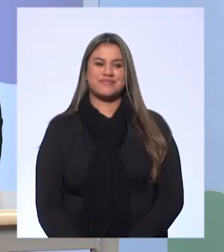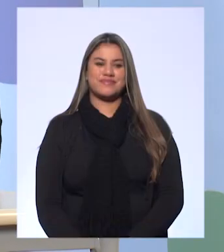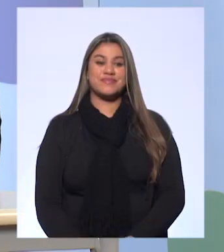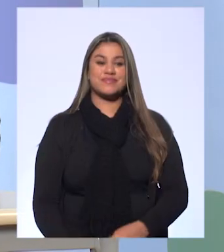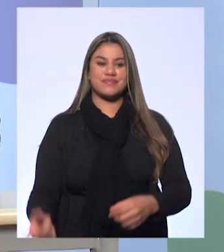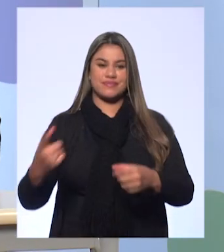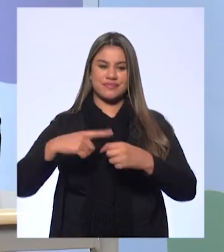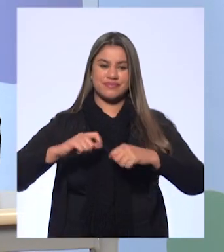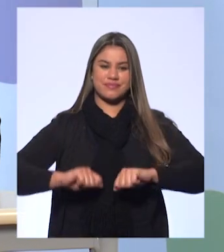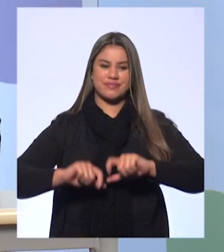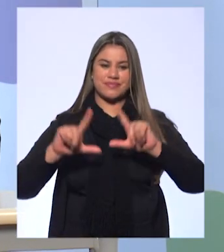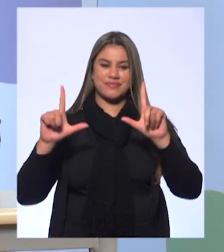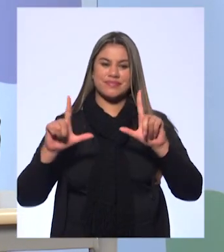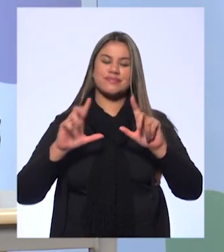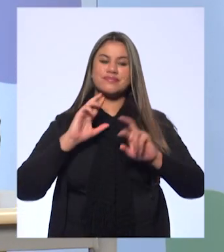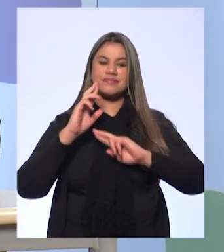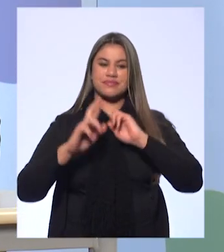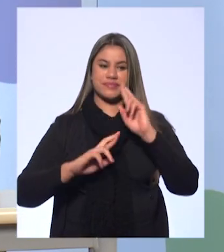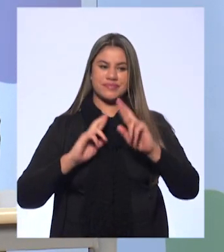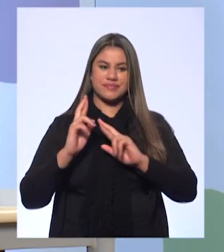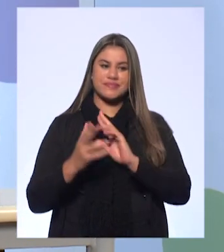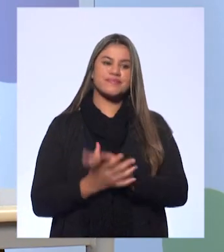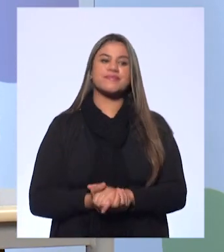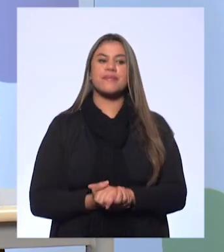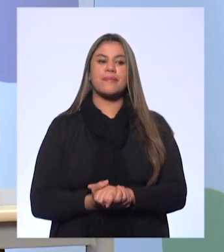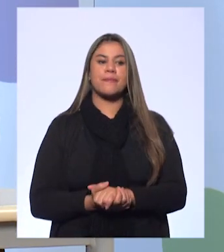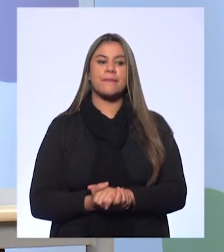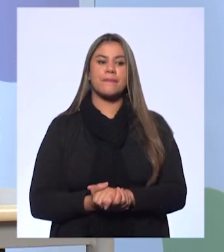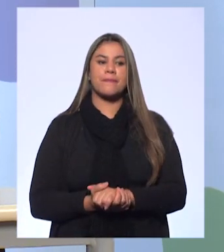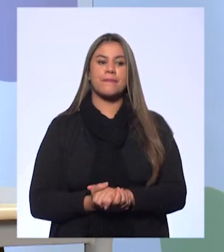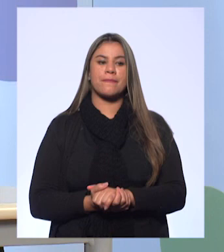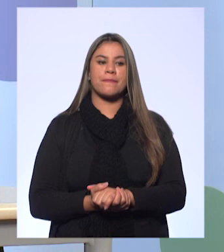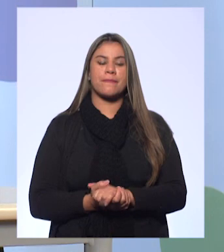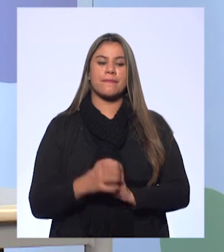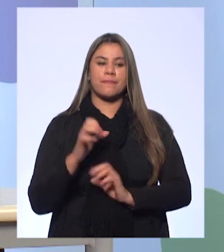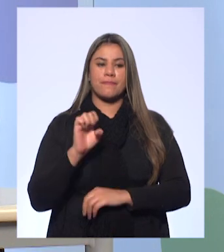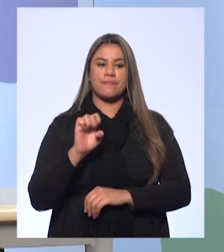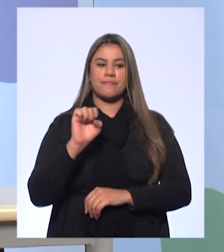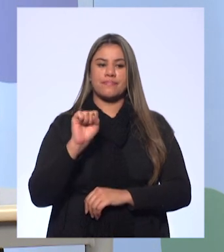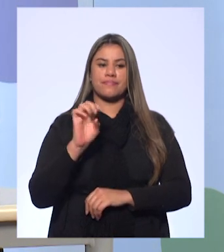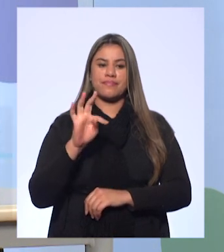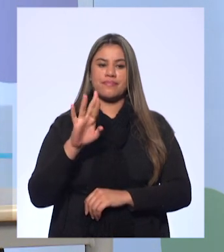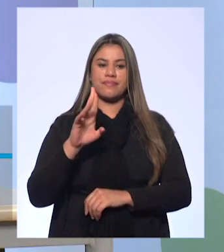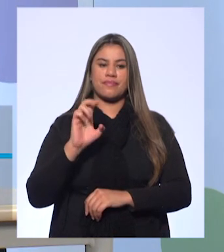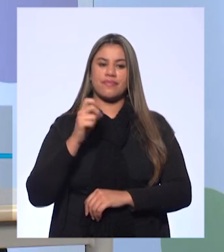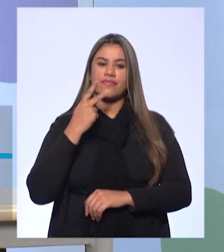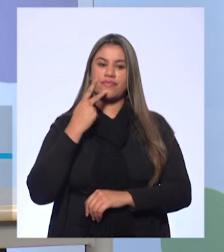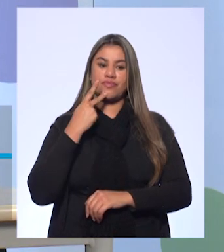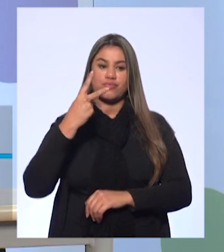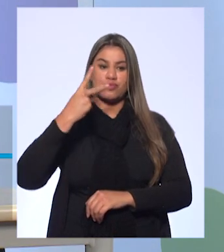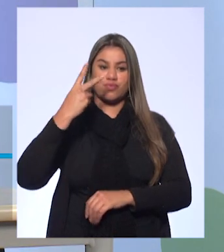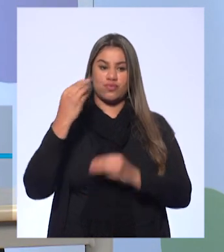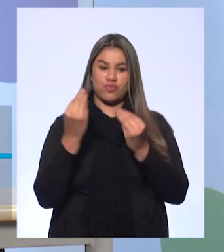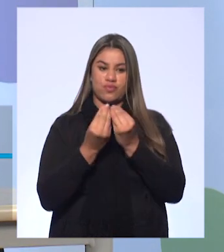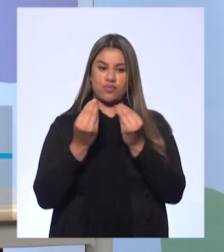Voltando aqui do chat, o pessoal participando. A Esther disse o seguinte, que são 2